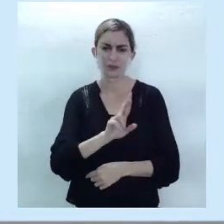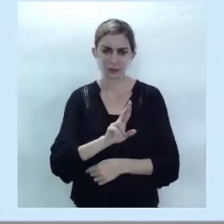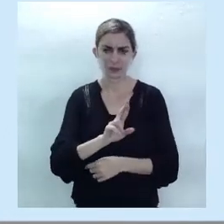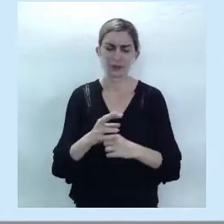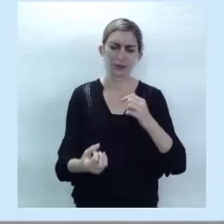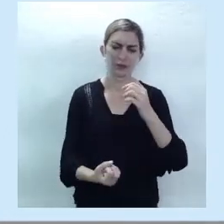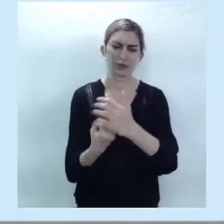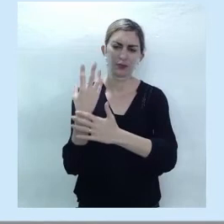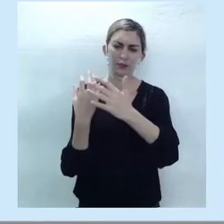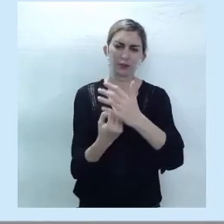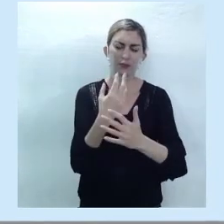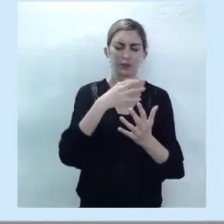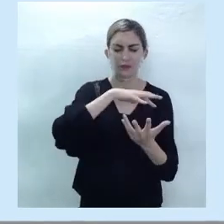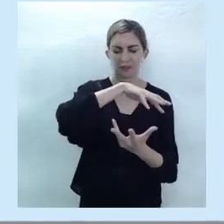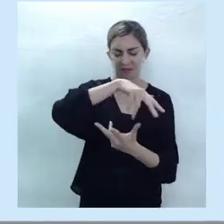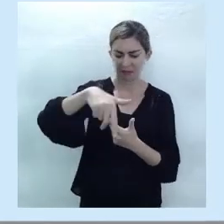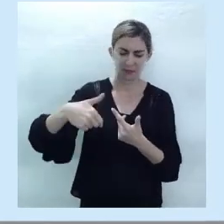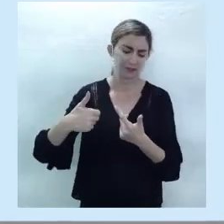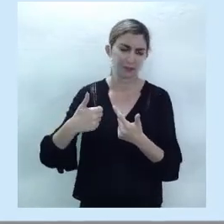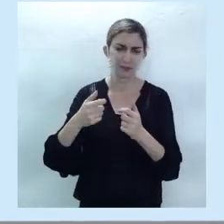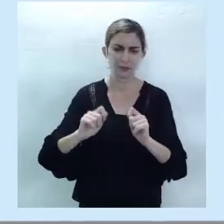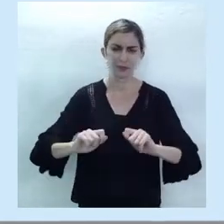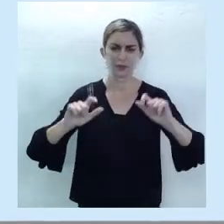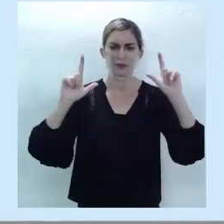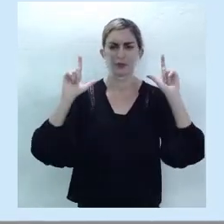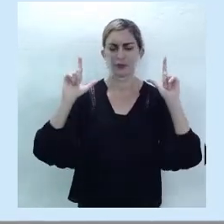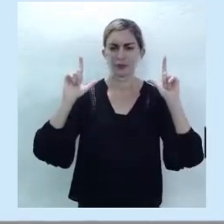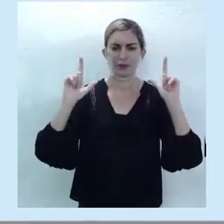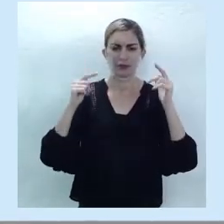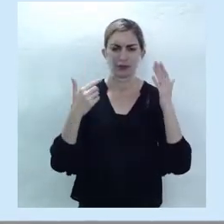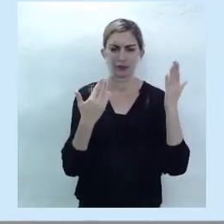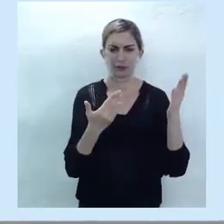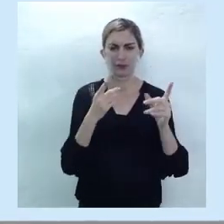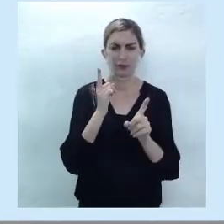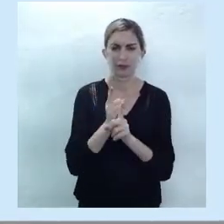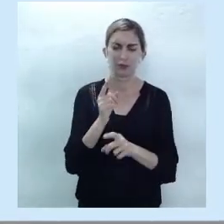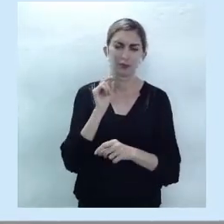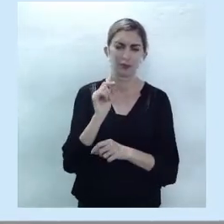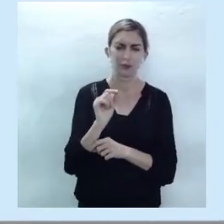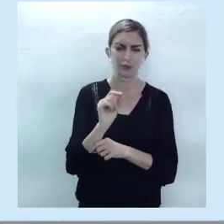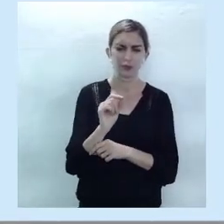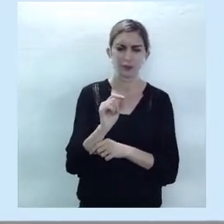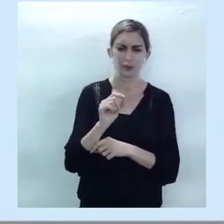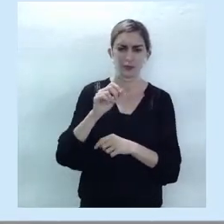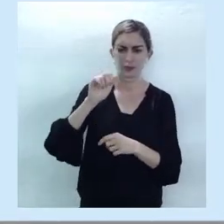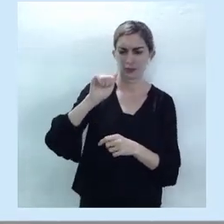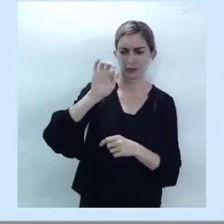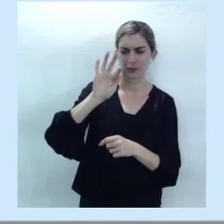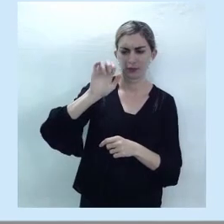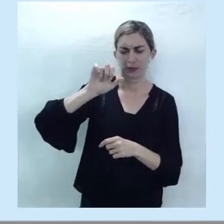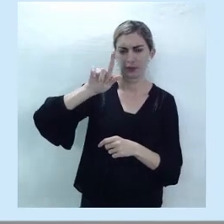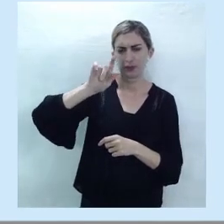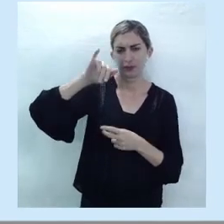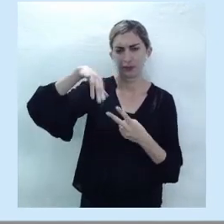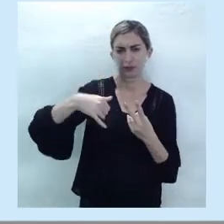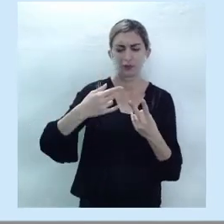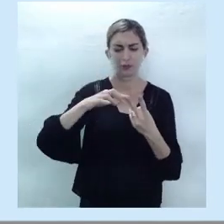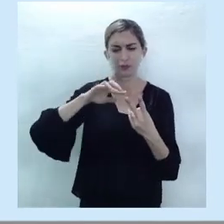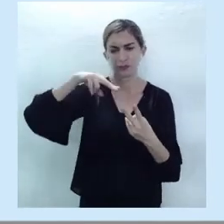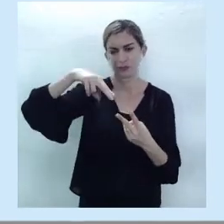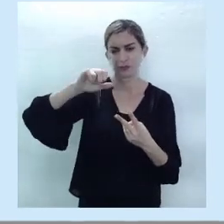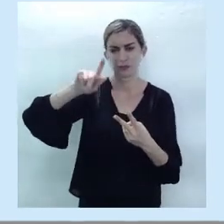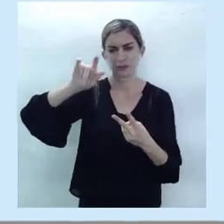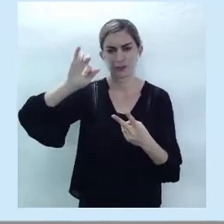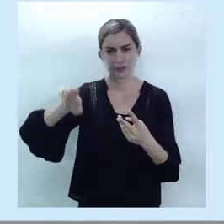religiosos existentes no mundo. Então, na tela, vamos encontrar o quê? O Afeganistão, a